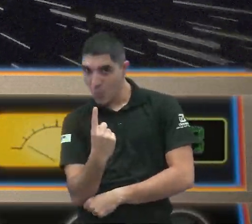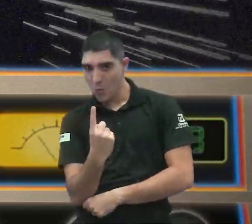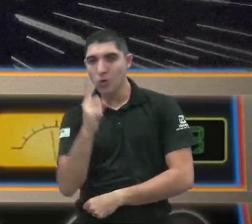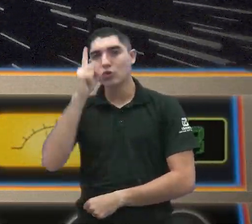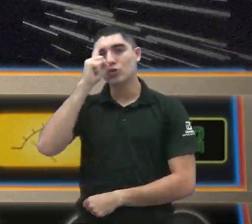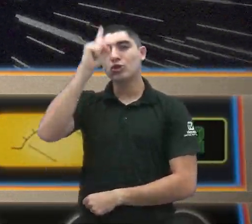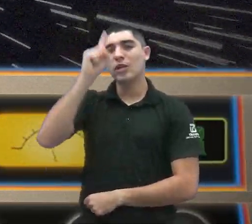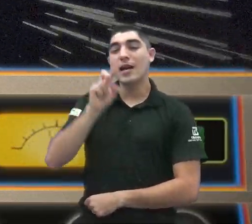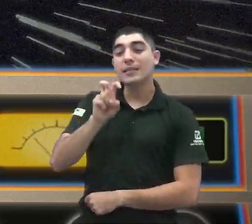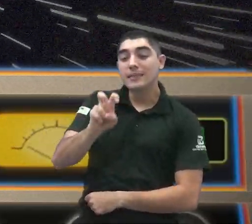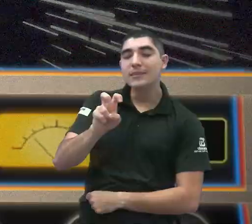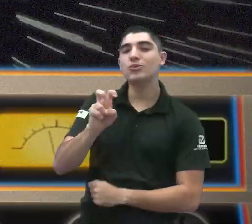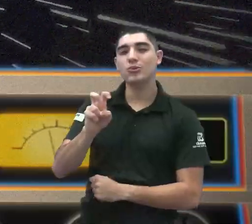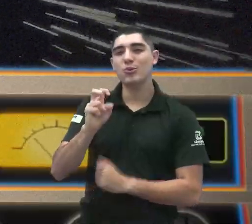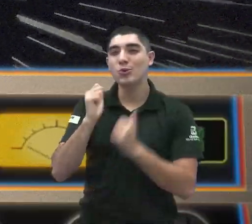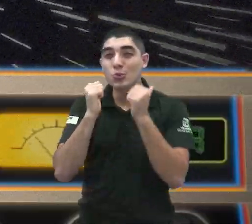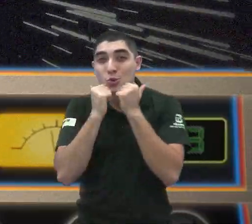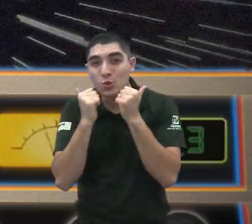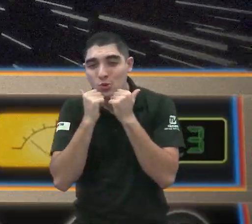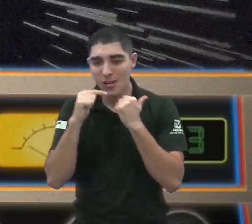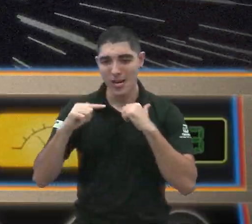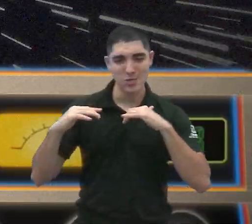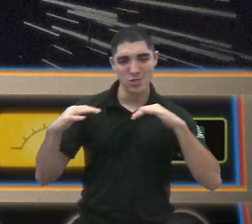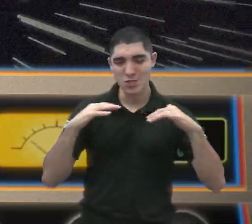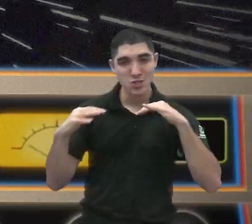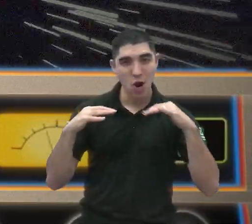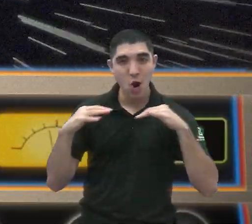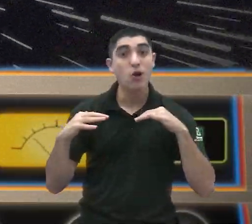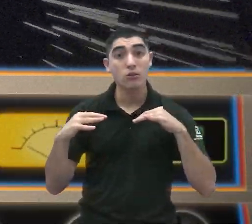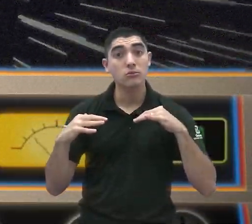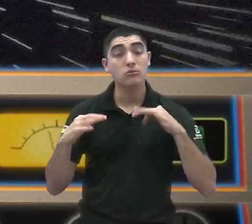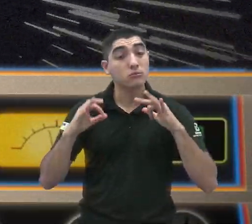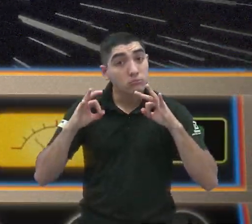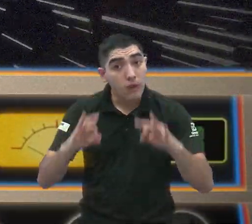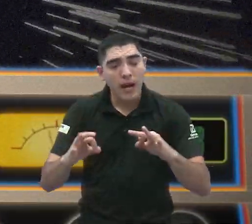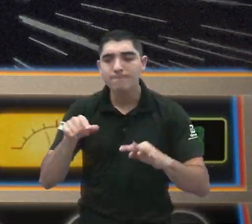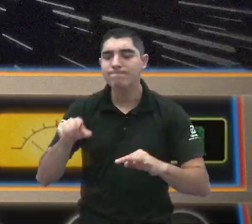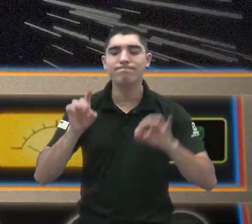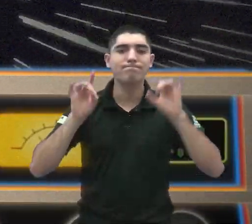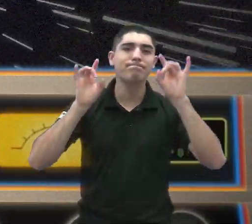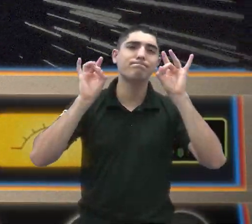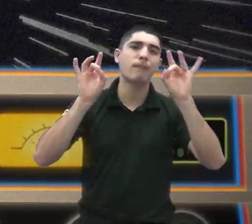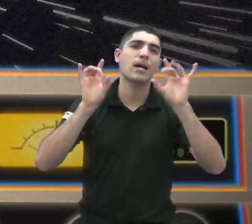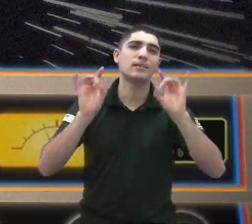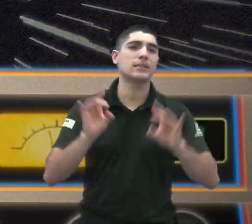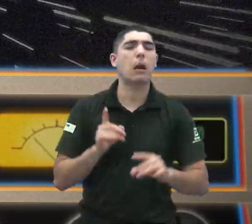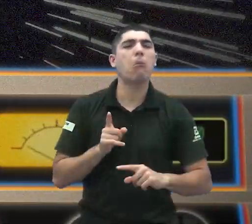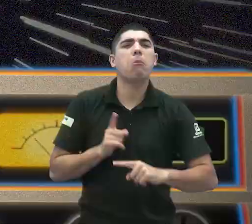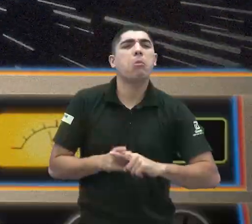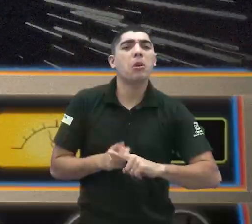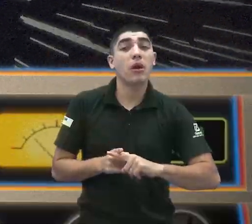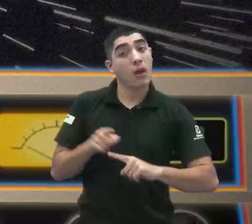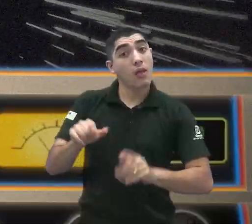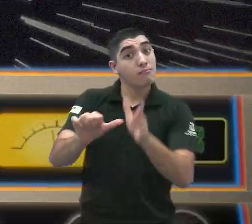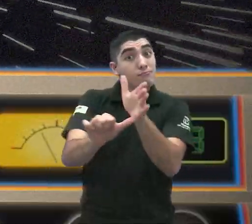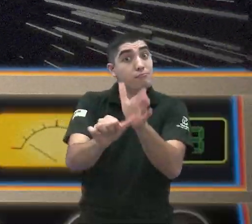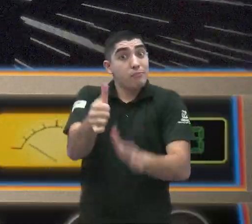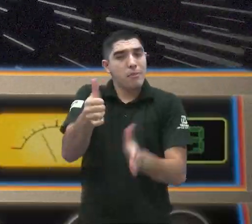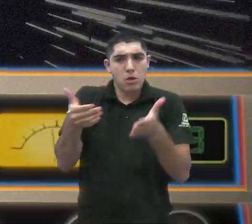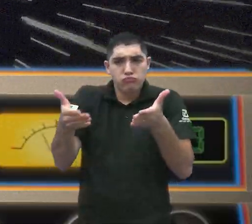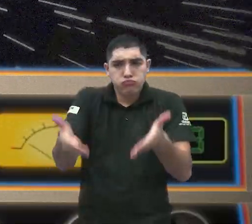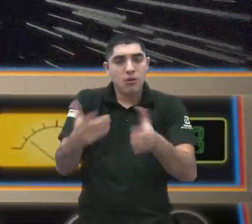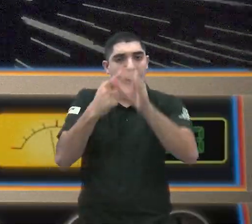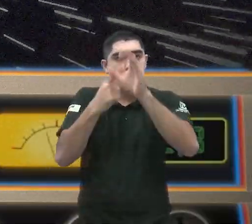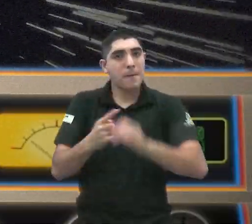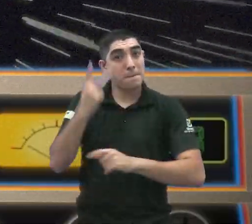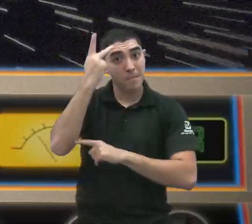1981, mais precisamente no dia 5 de julho, o confronto entre os times foi especial, porque foi o